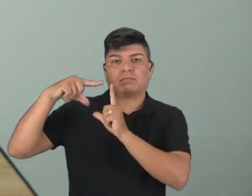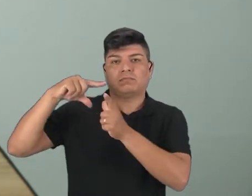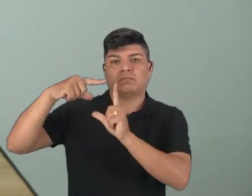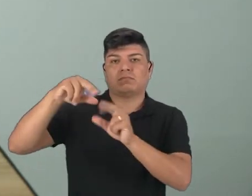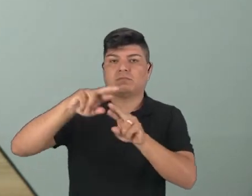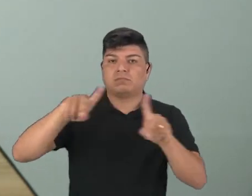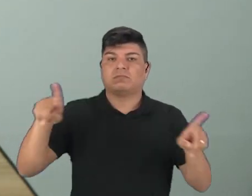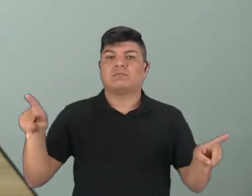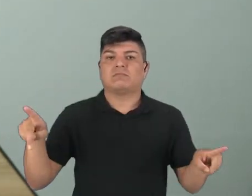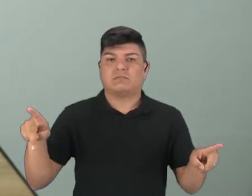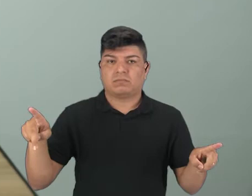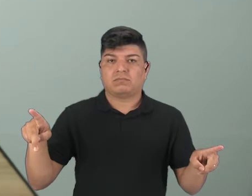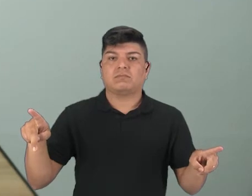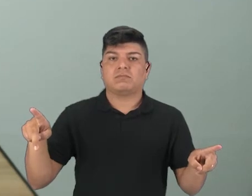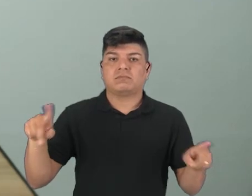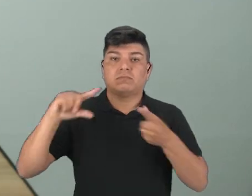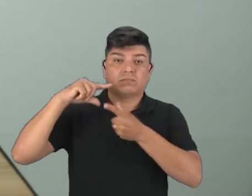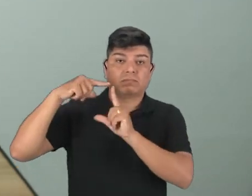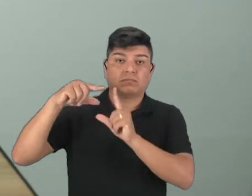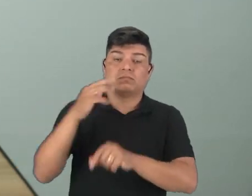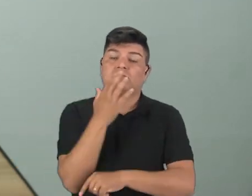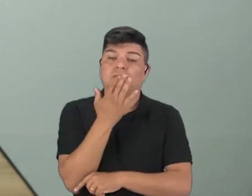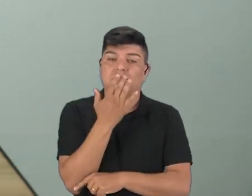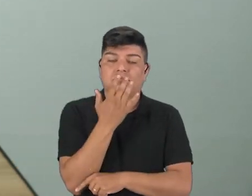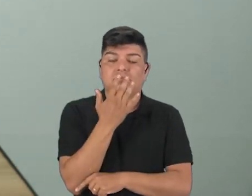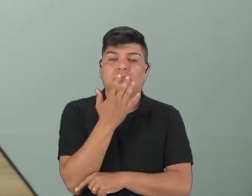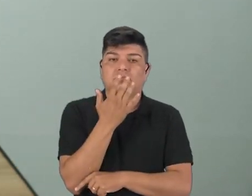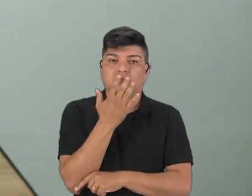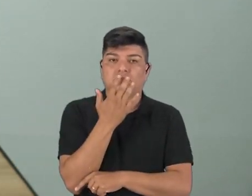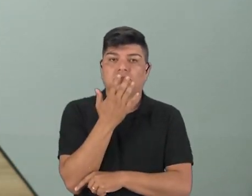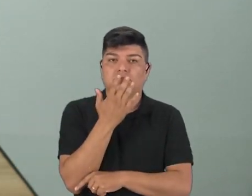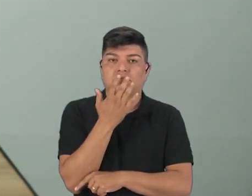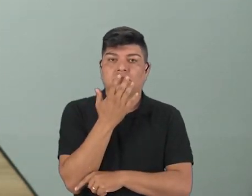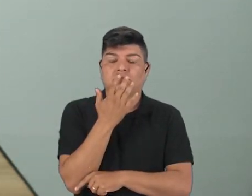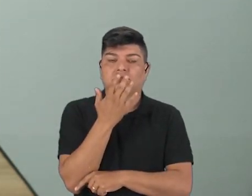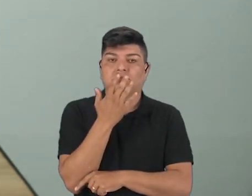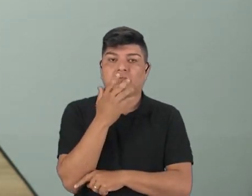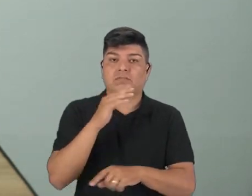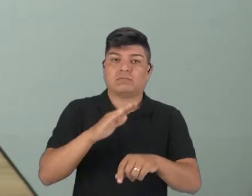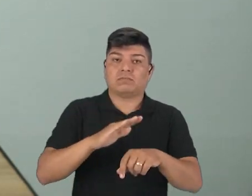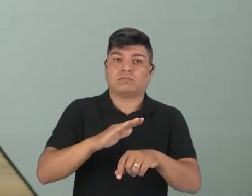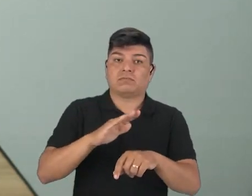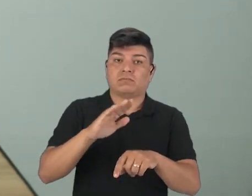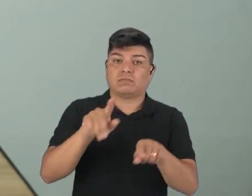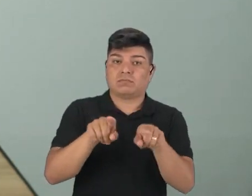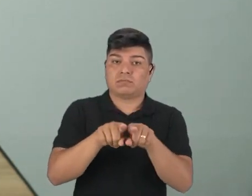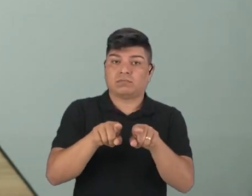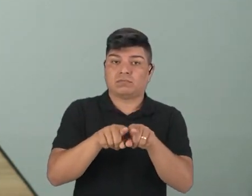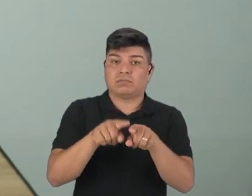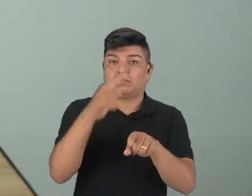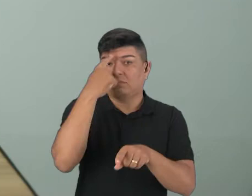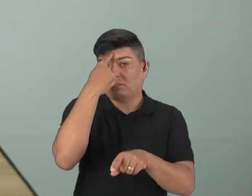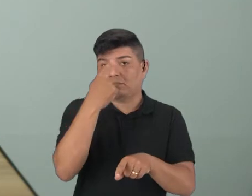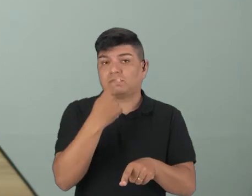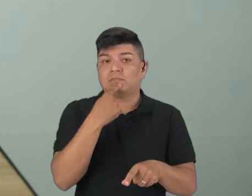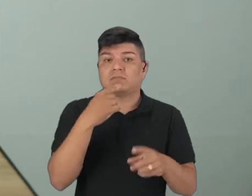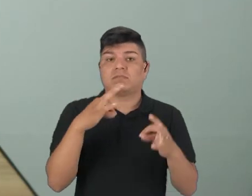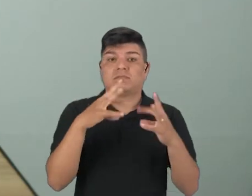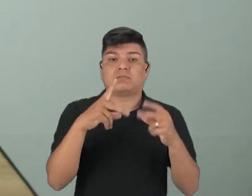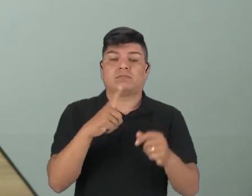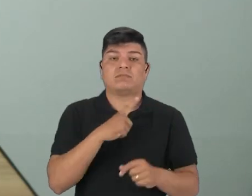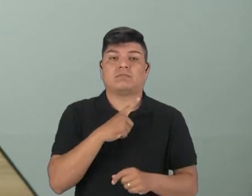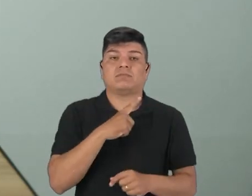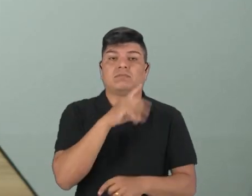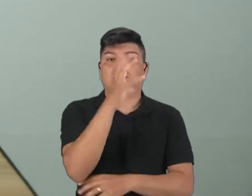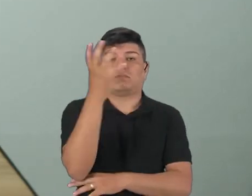formas diferentes, formas e cores. Mas além das imagens, de tudo que existe na